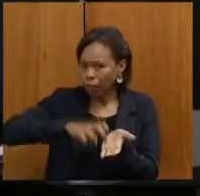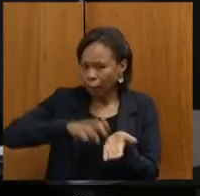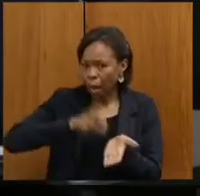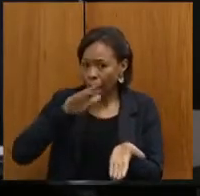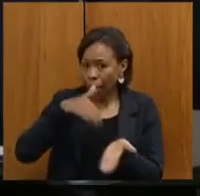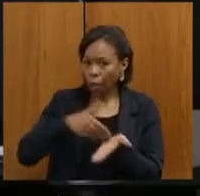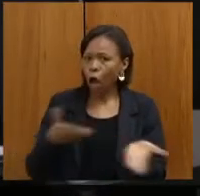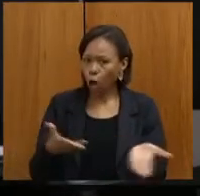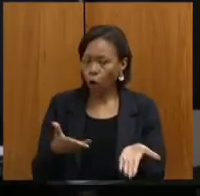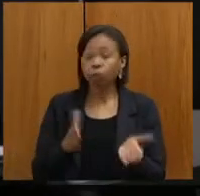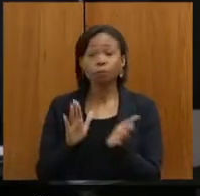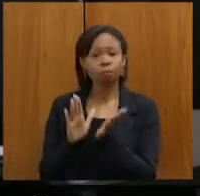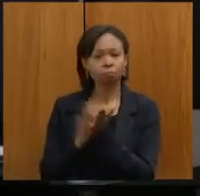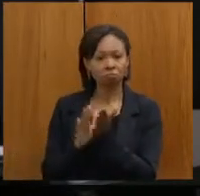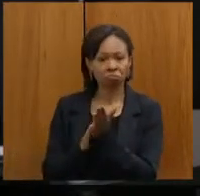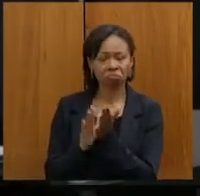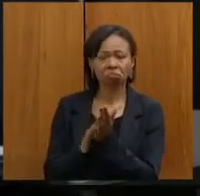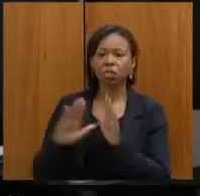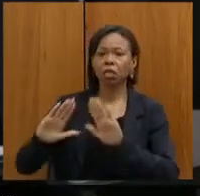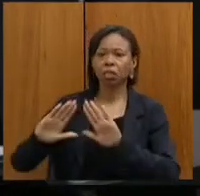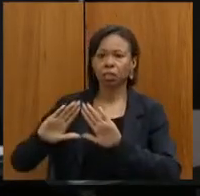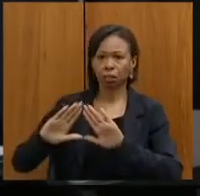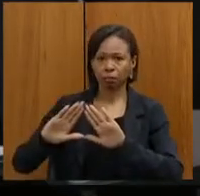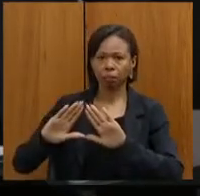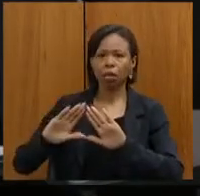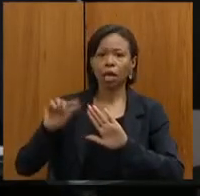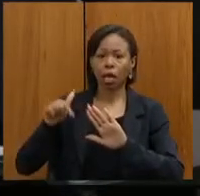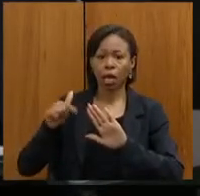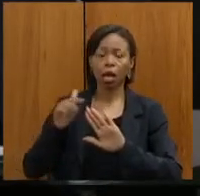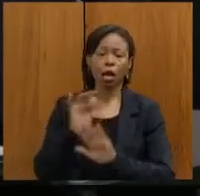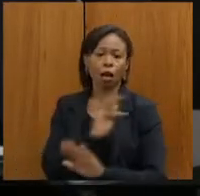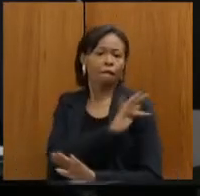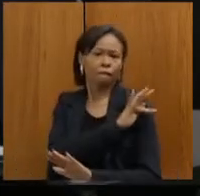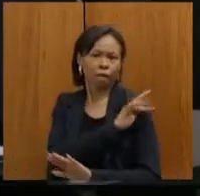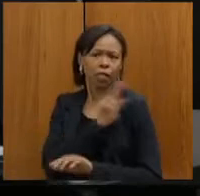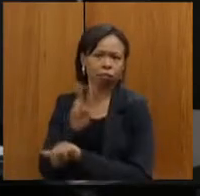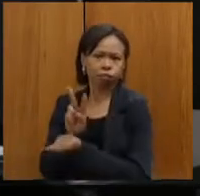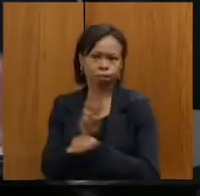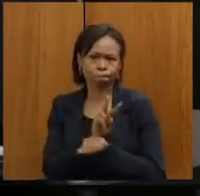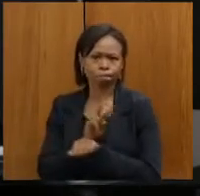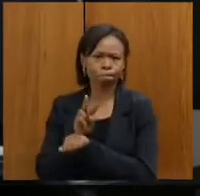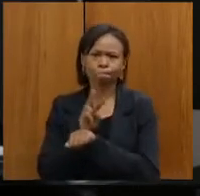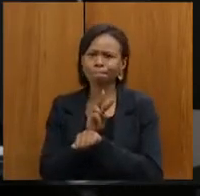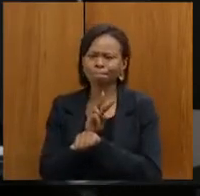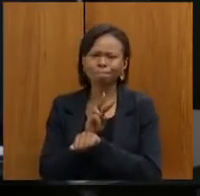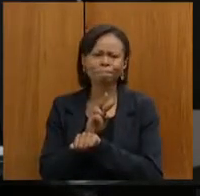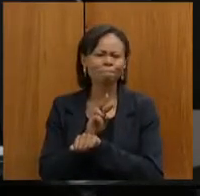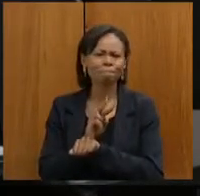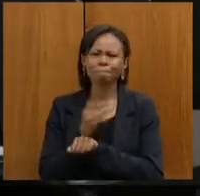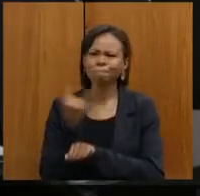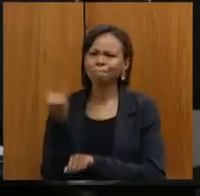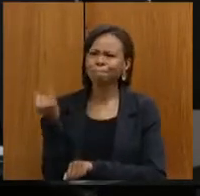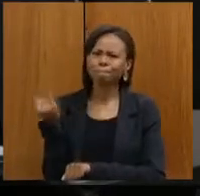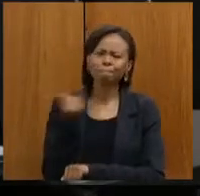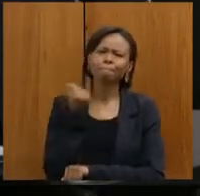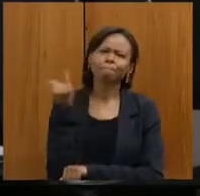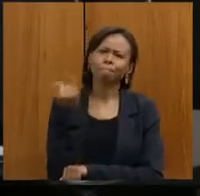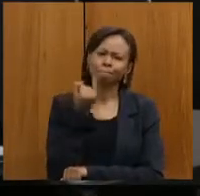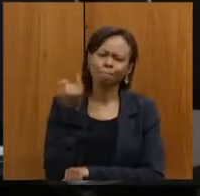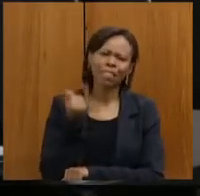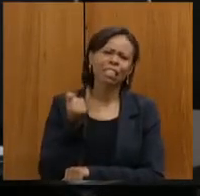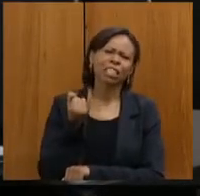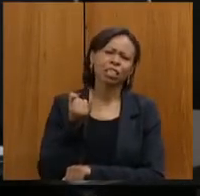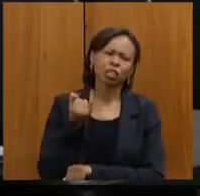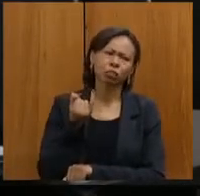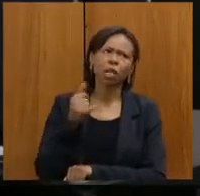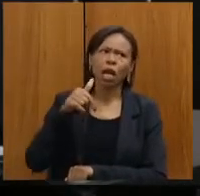reunião parabenizar Assembleia porque acho mais uma vez que você mulher fiscaliza ela foi das ideias mais brilhantes que tivemos que o presidente dessa casa teve